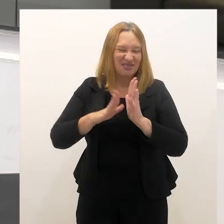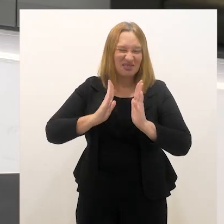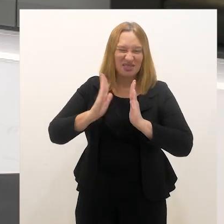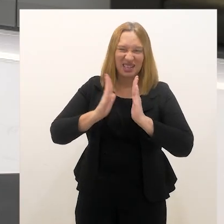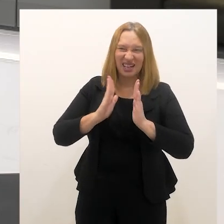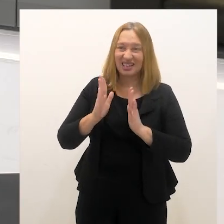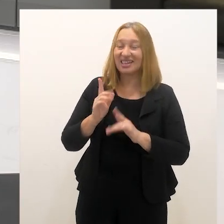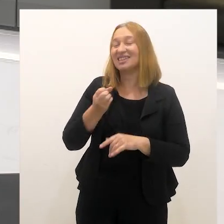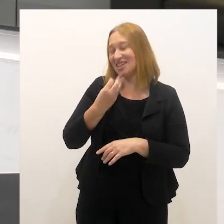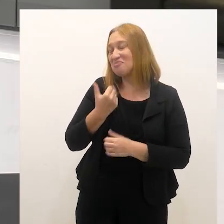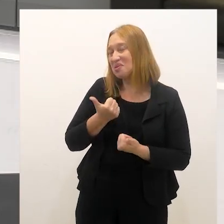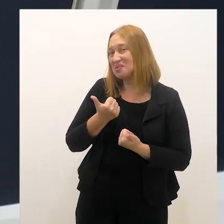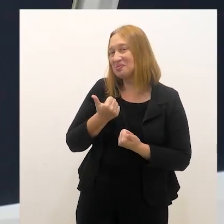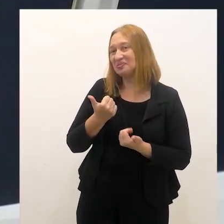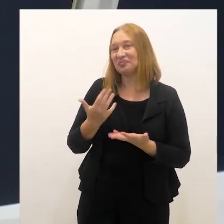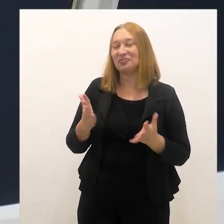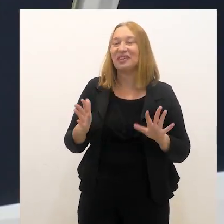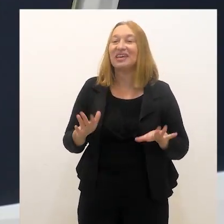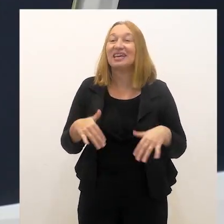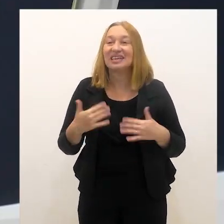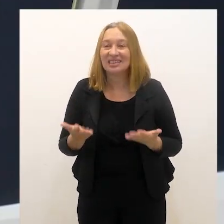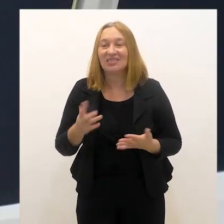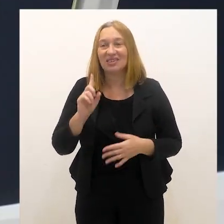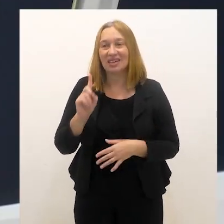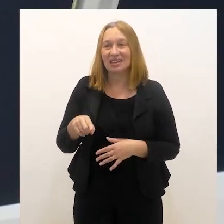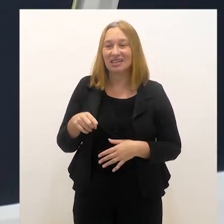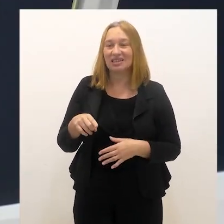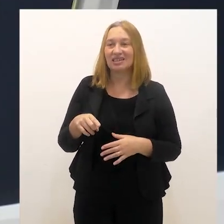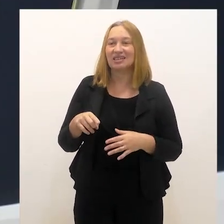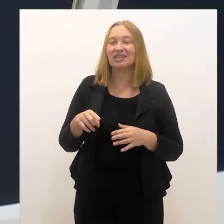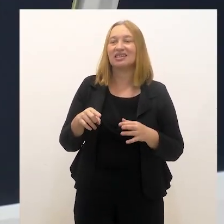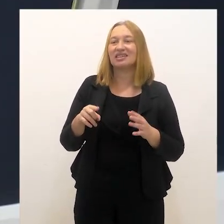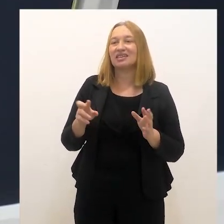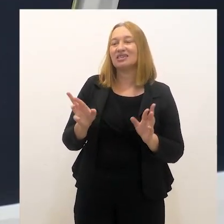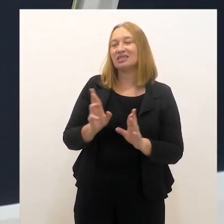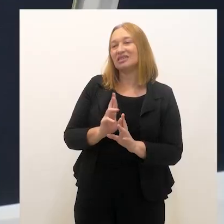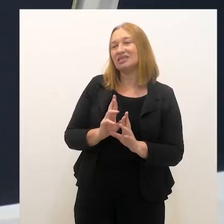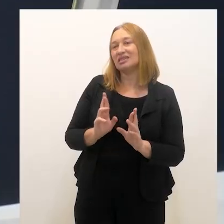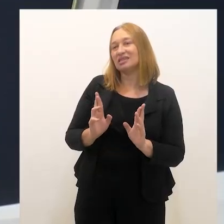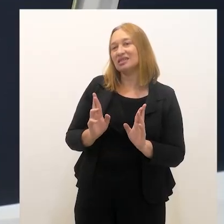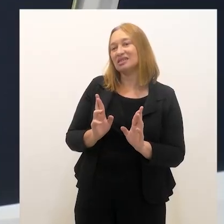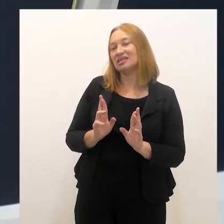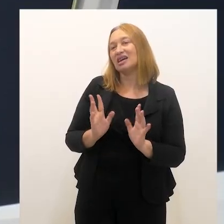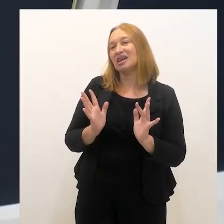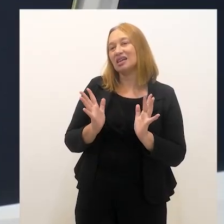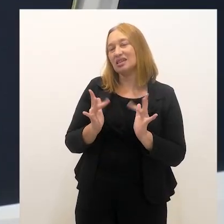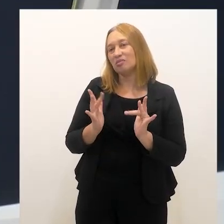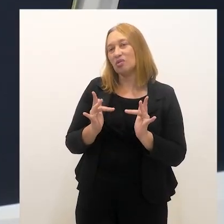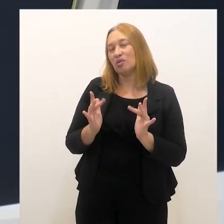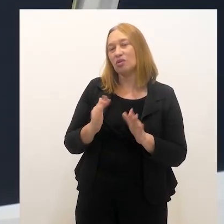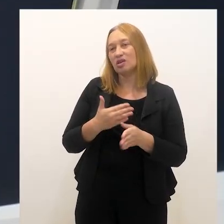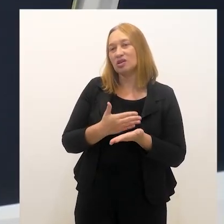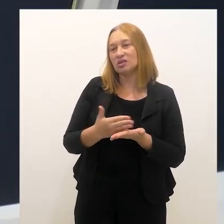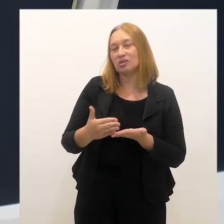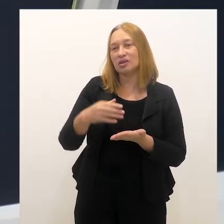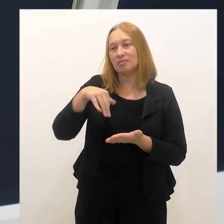atemporal, relaxa. Então tá bom. Então é isso, nosso relacionamento começou em março de 2021